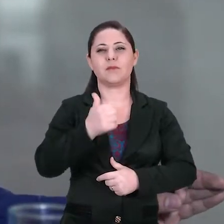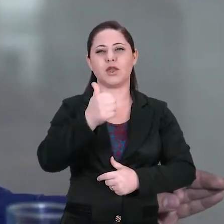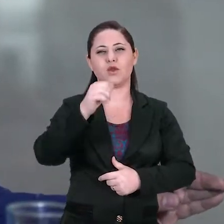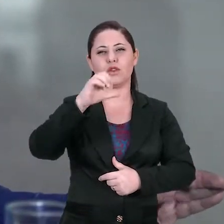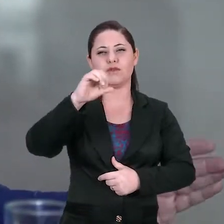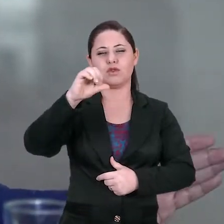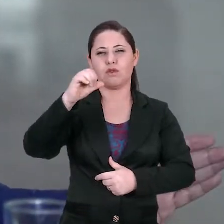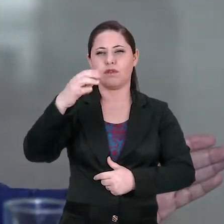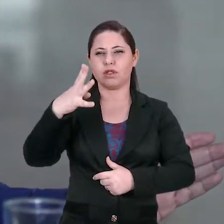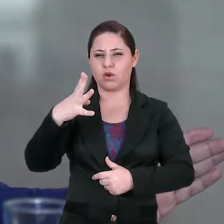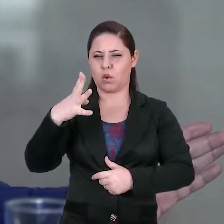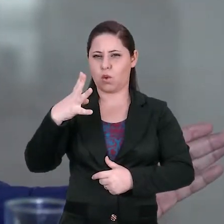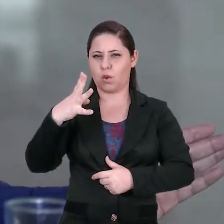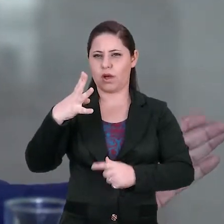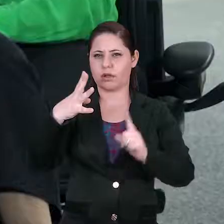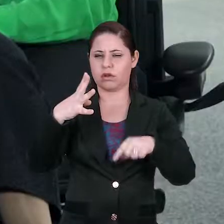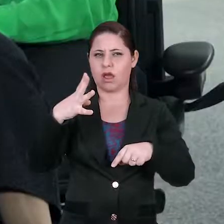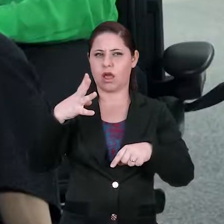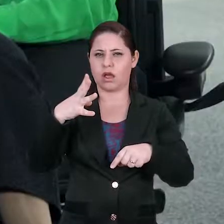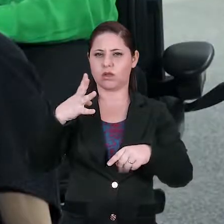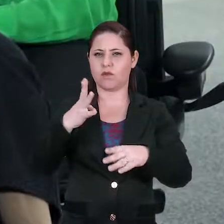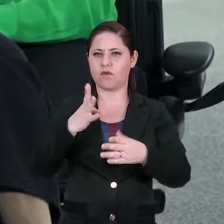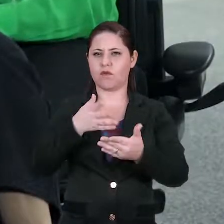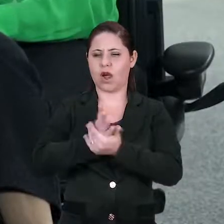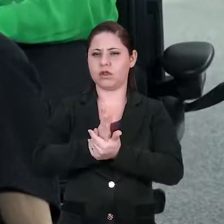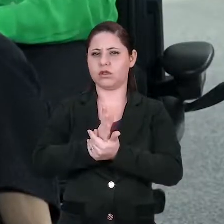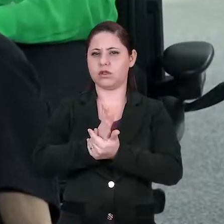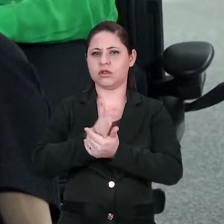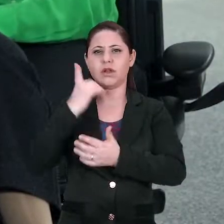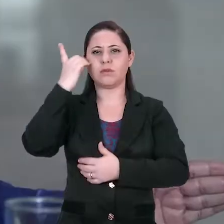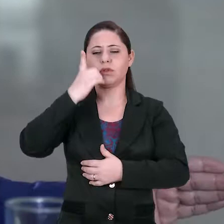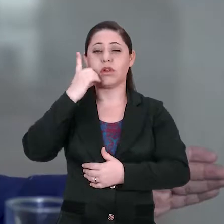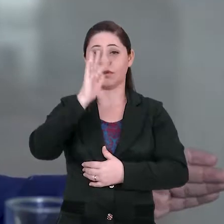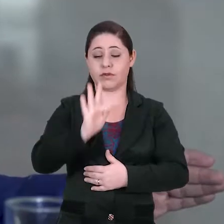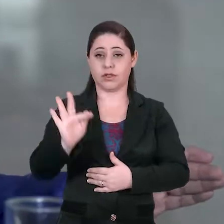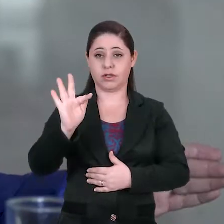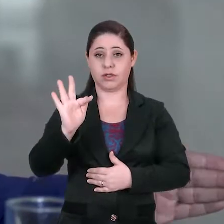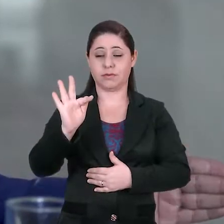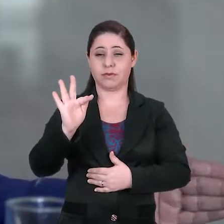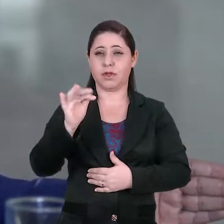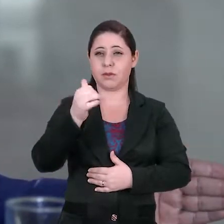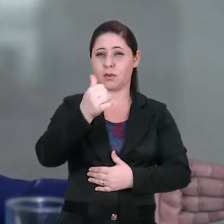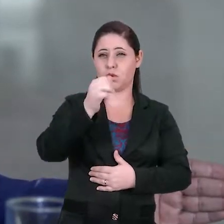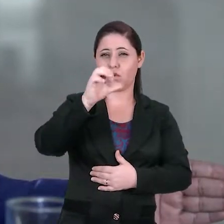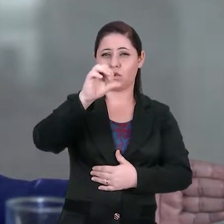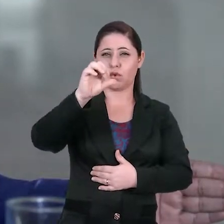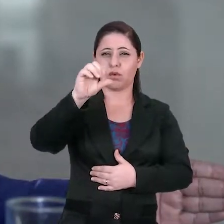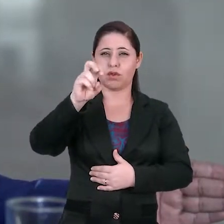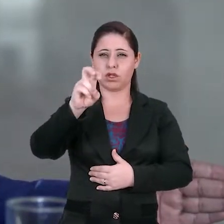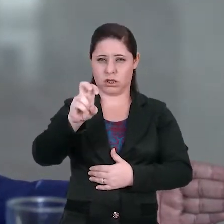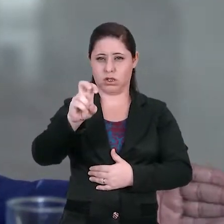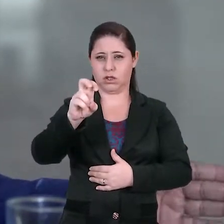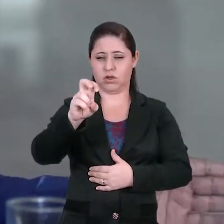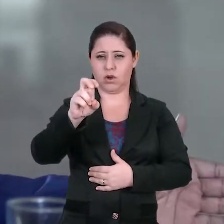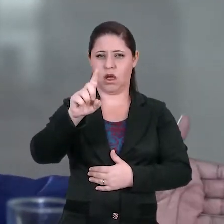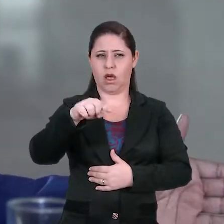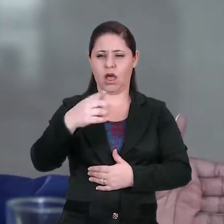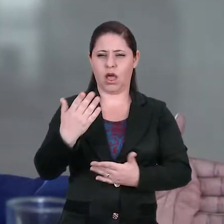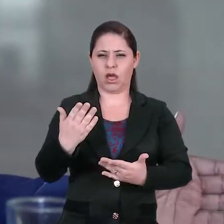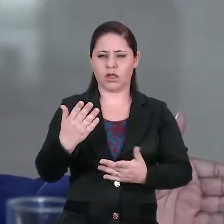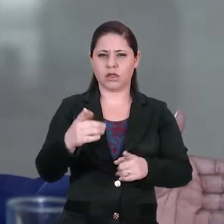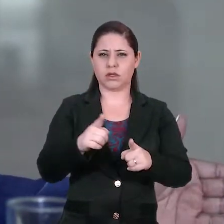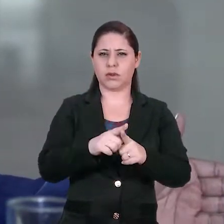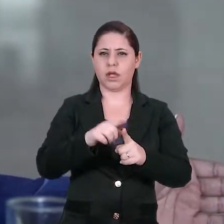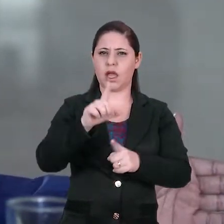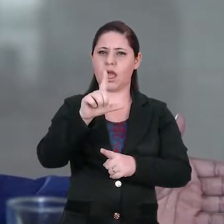se eu não estiver enganado, você se elege deputada federal. E em 95, a lei, né,